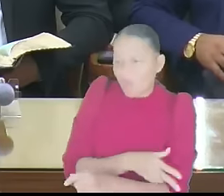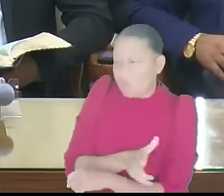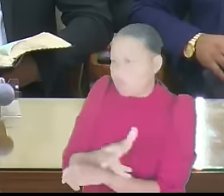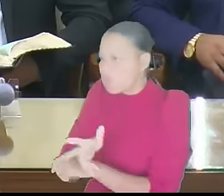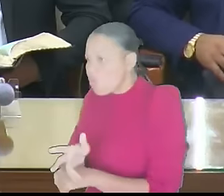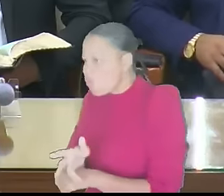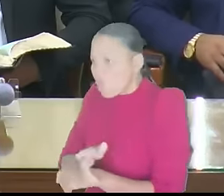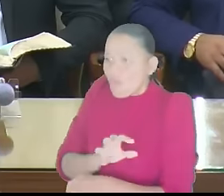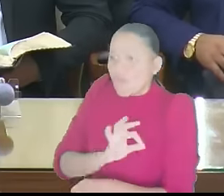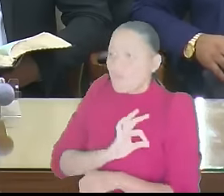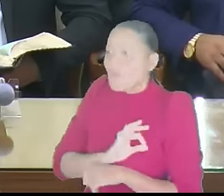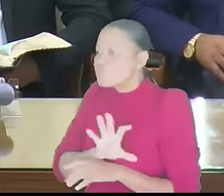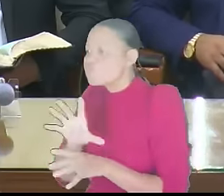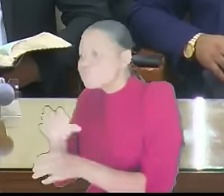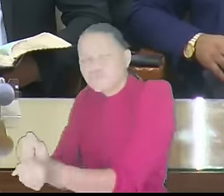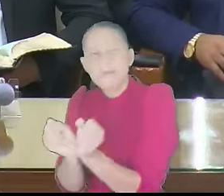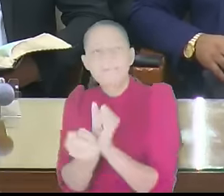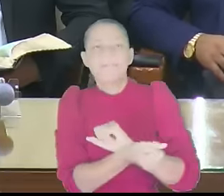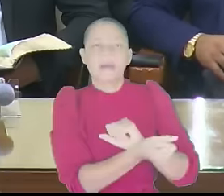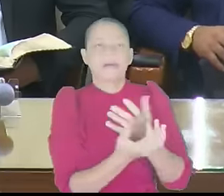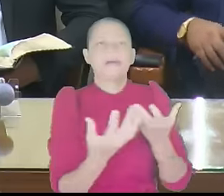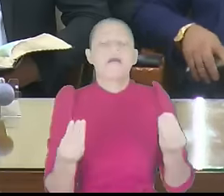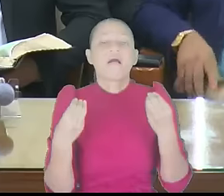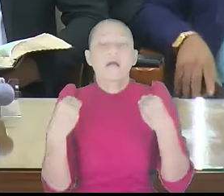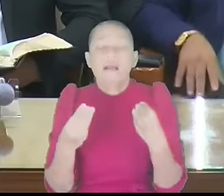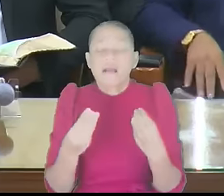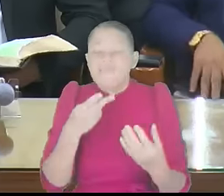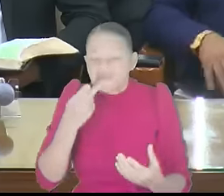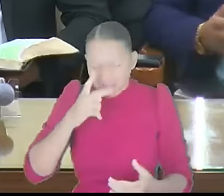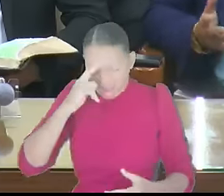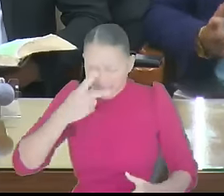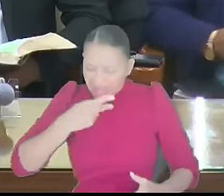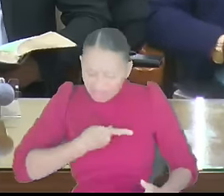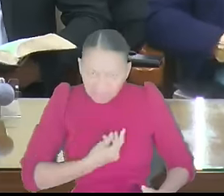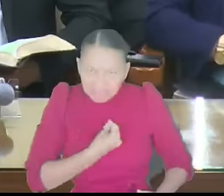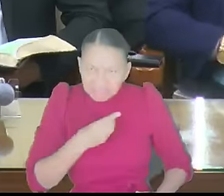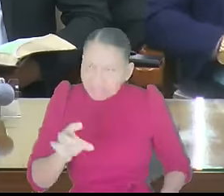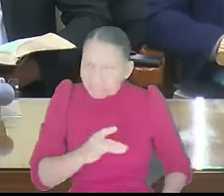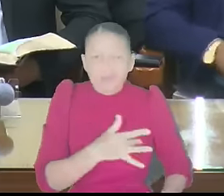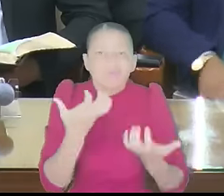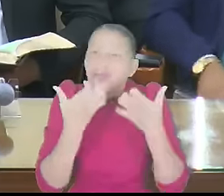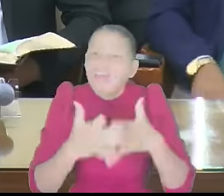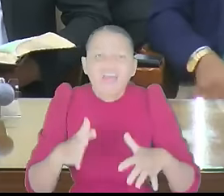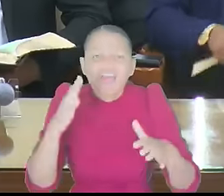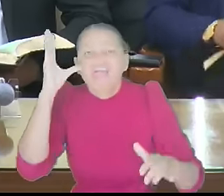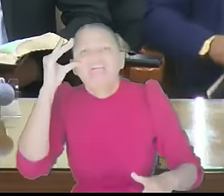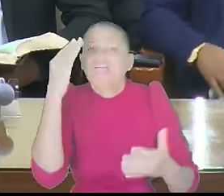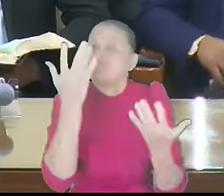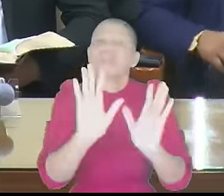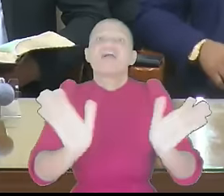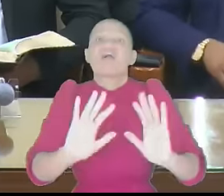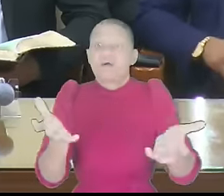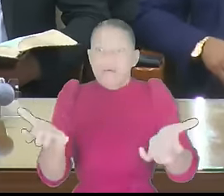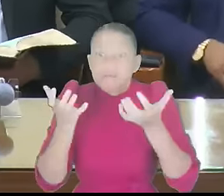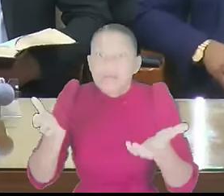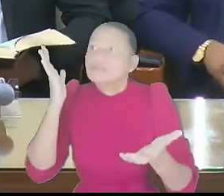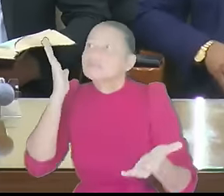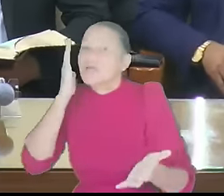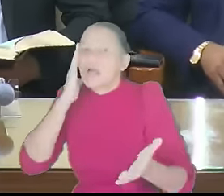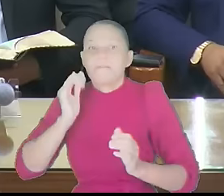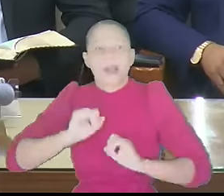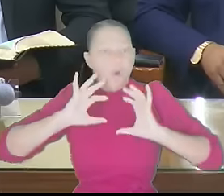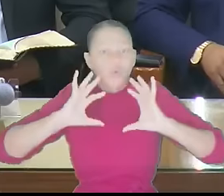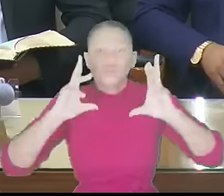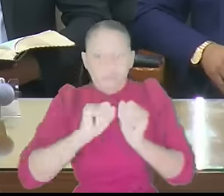Falar de Jesus, ninguém quer saber da tua vida pregressa, não. A gente quer saber, e a humanidade